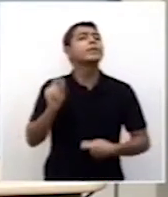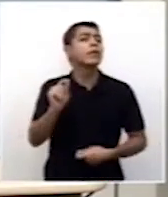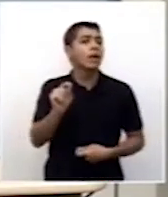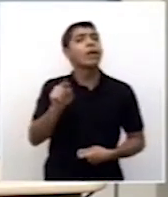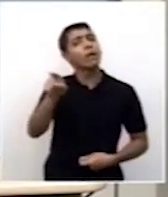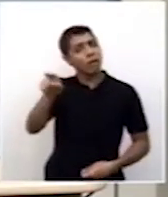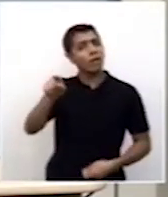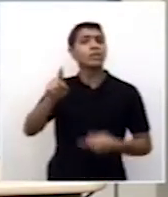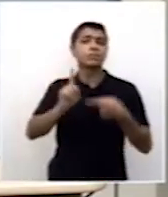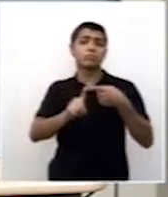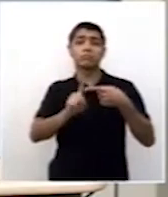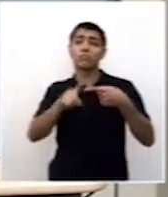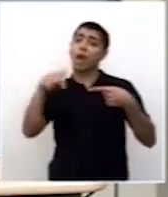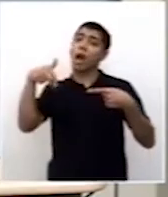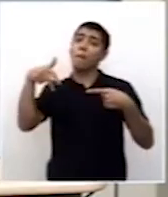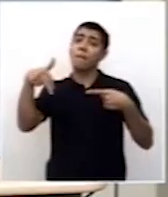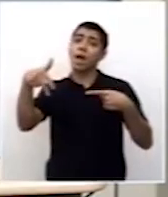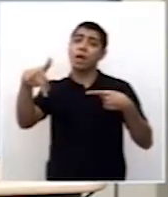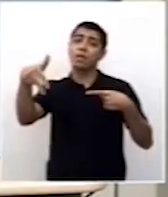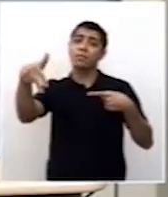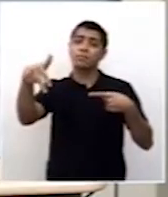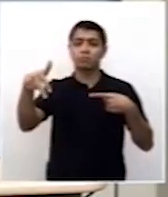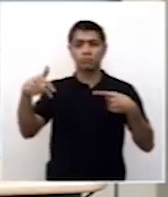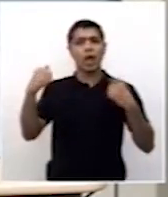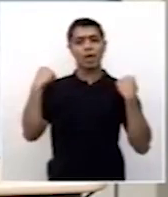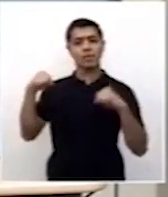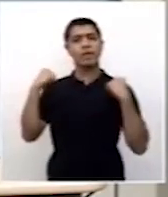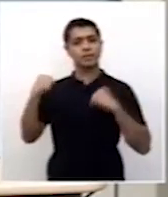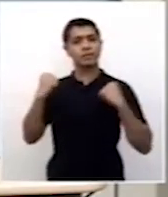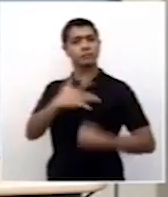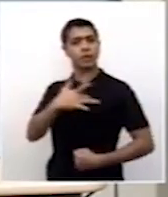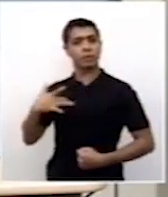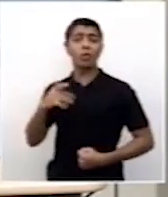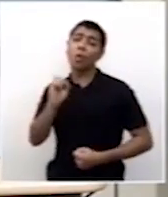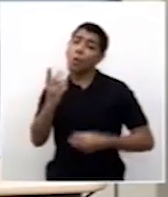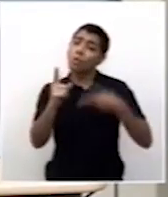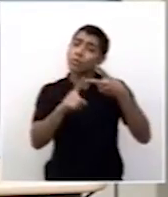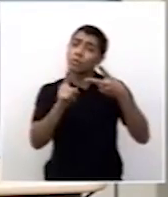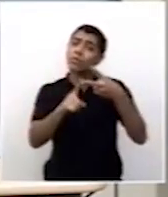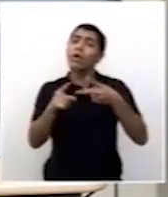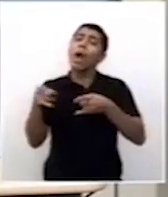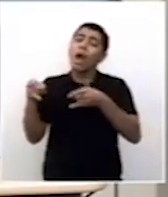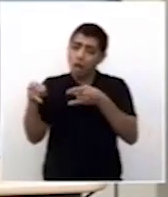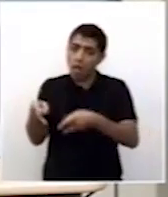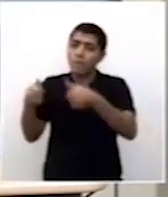a pé, que é um bom exercício, ou meterem-se na cama.